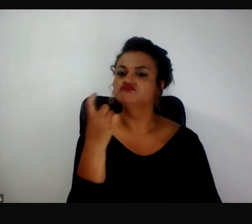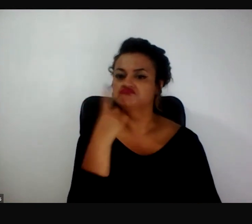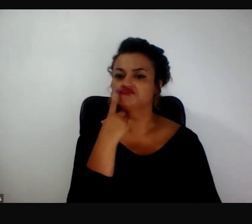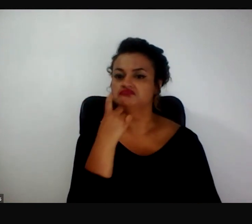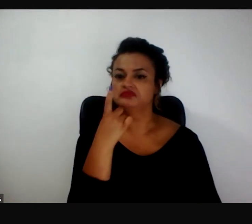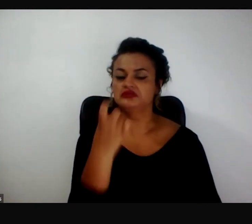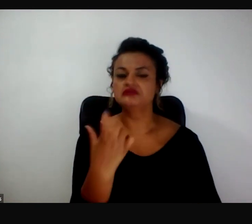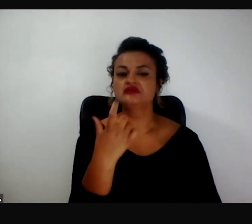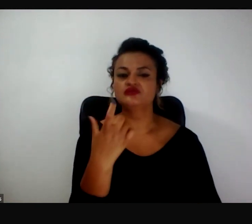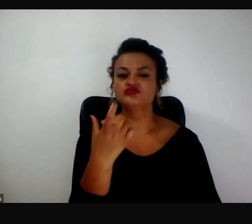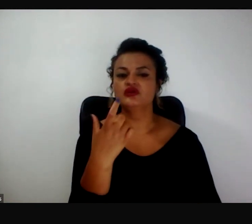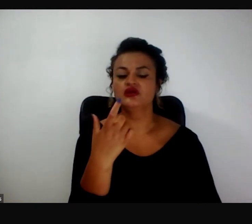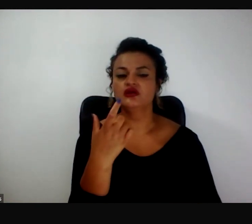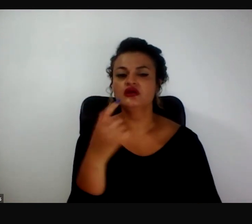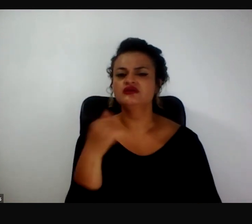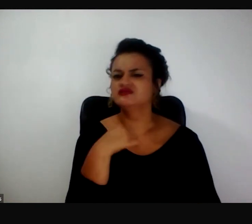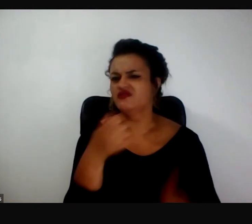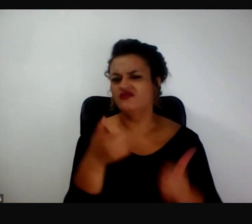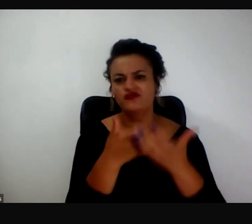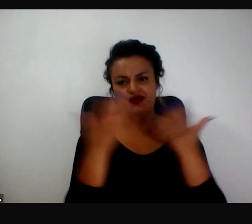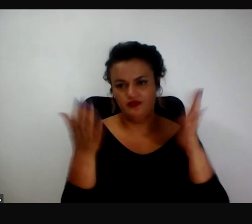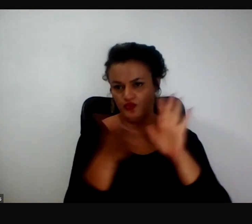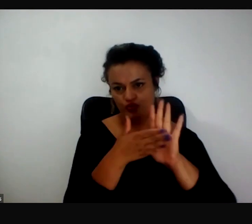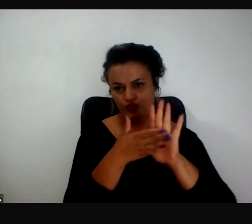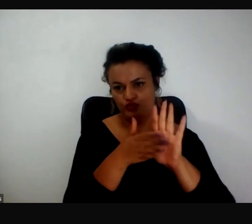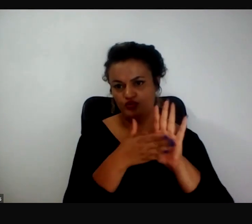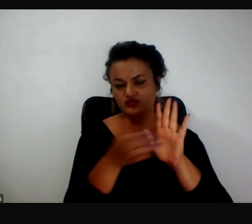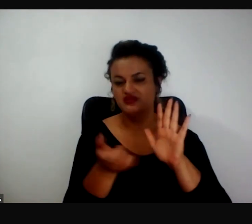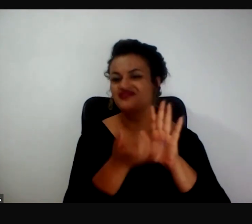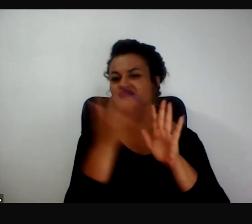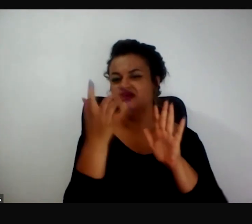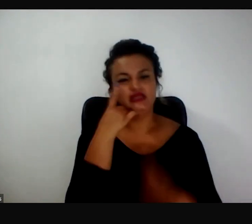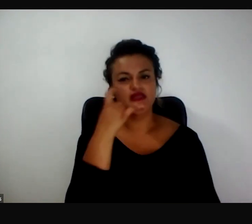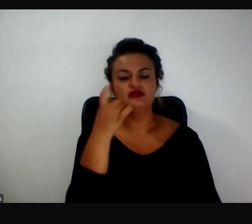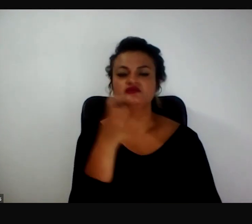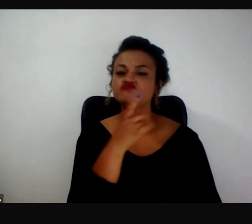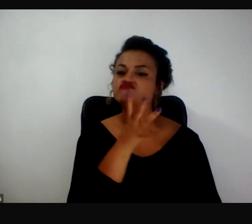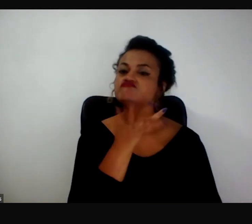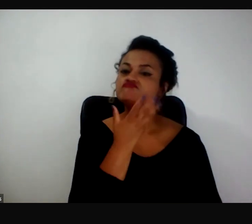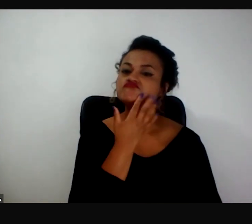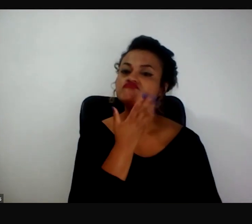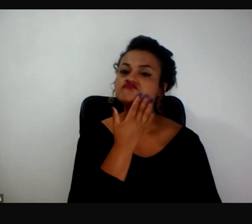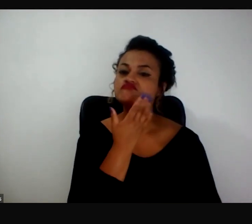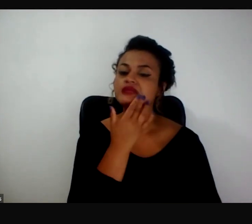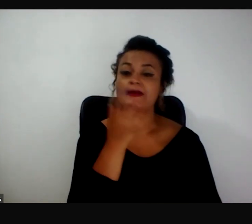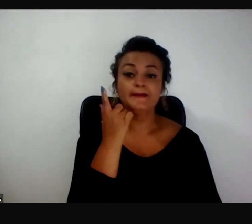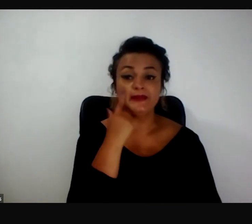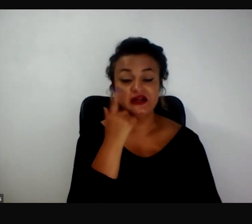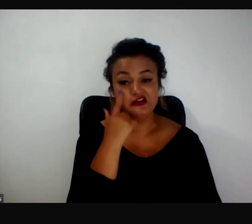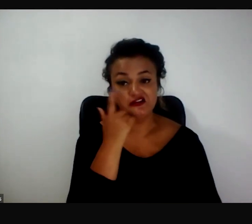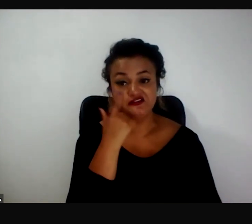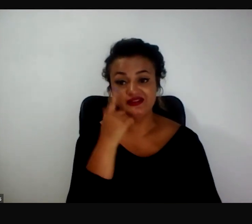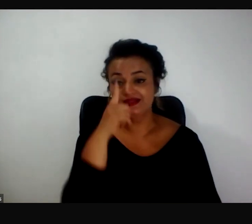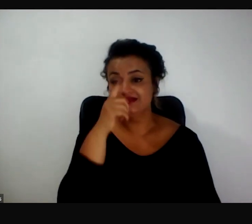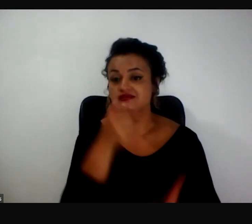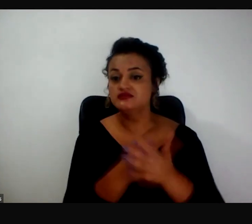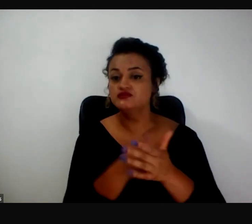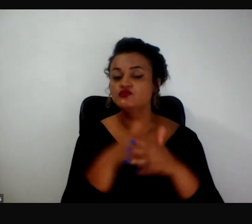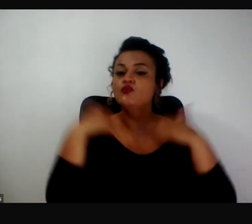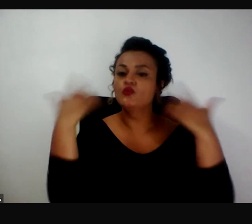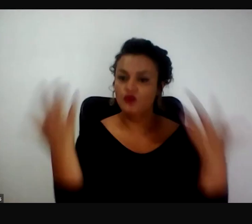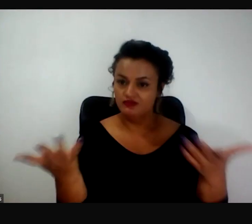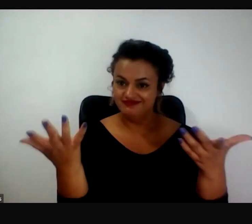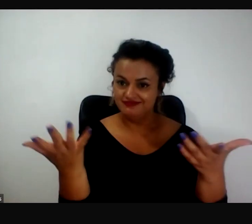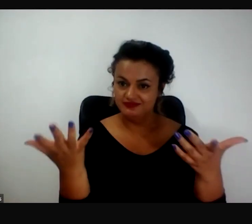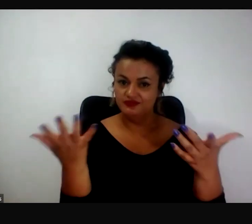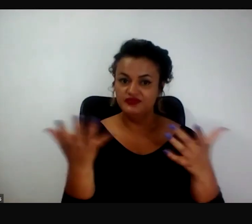reforma, algumas, são várias propostas bem interessantes para estabelecer que também as decisões do Tribunal